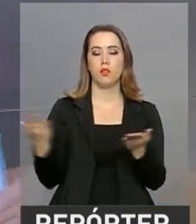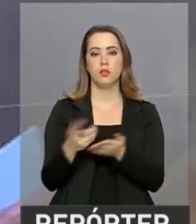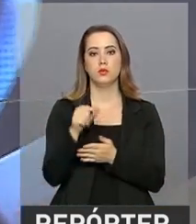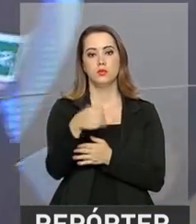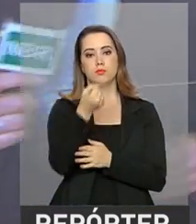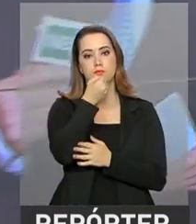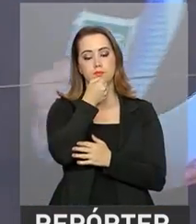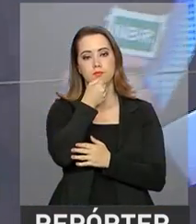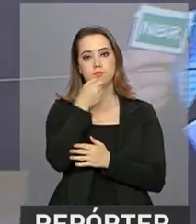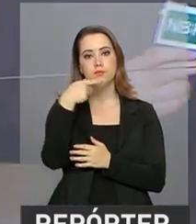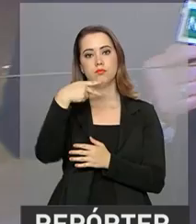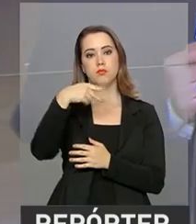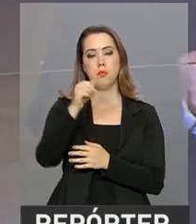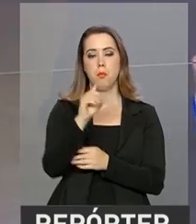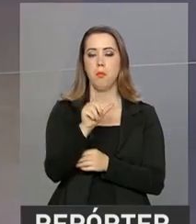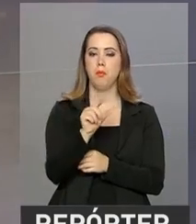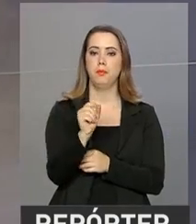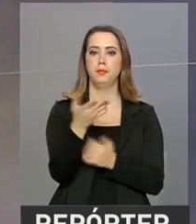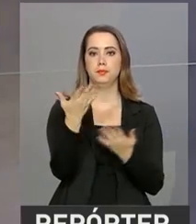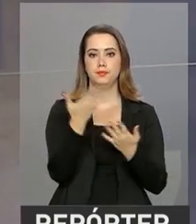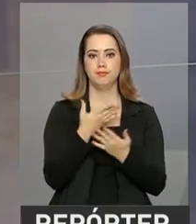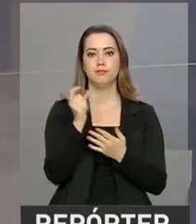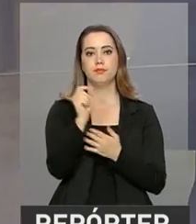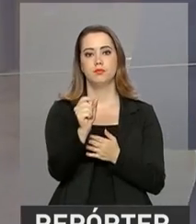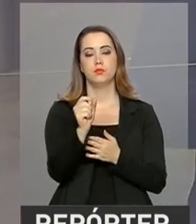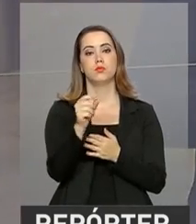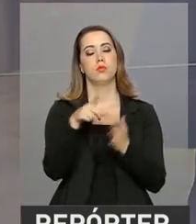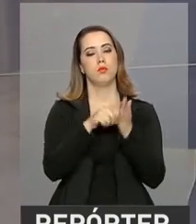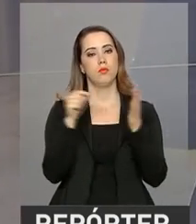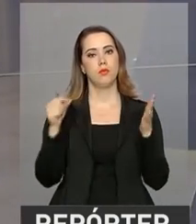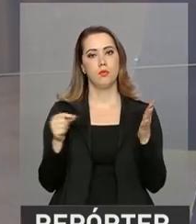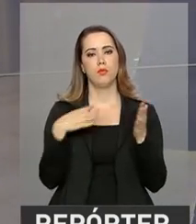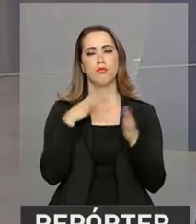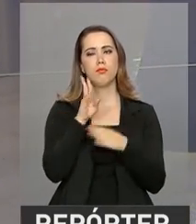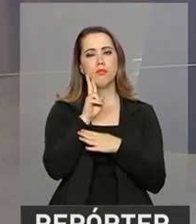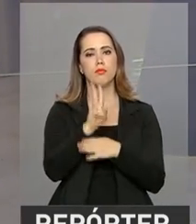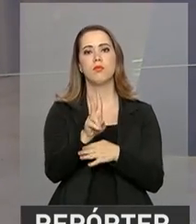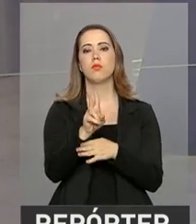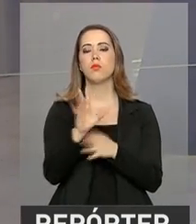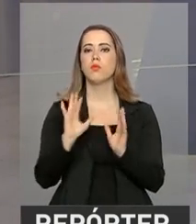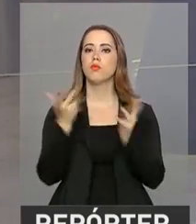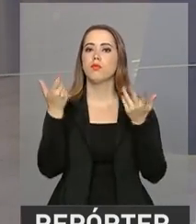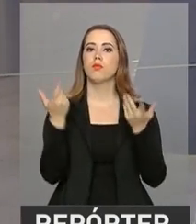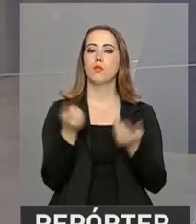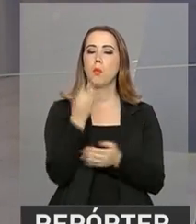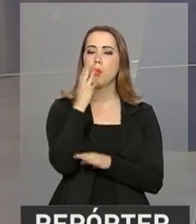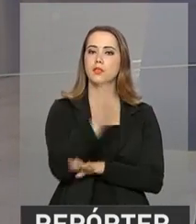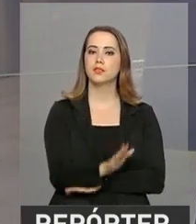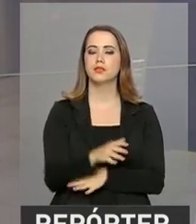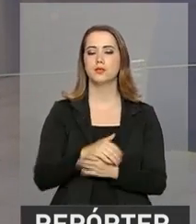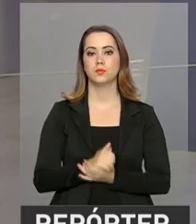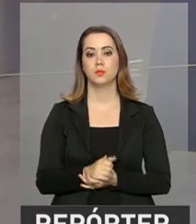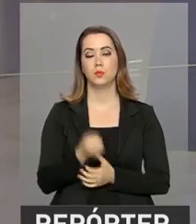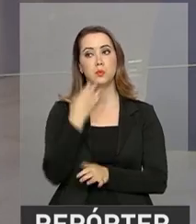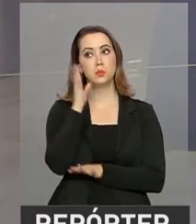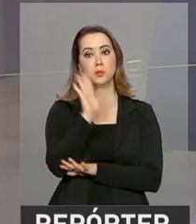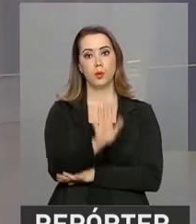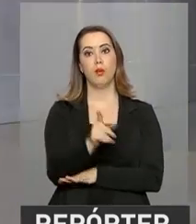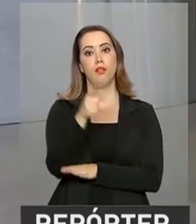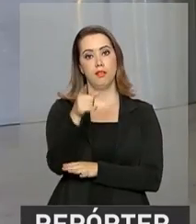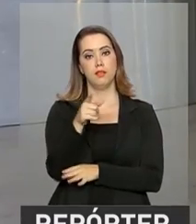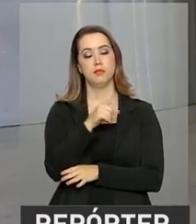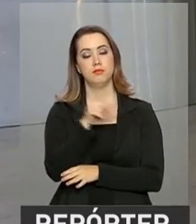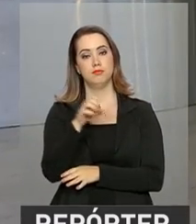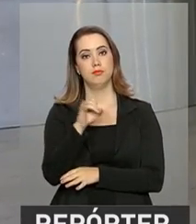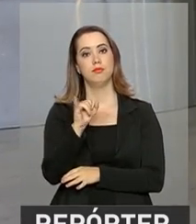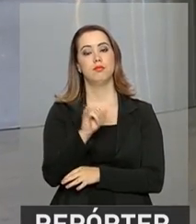conversar ao vivo com o repórter Paulo lassalvia que está no Palácio do Planalto e acompanhou a cerimônia Boa tarde Paulo Boa tarde Zé luí o presidente